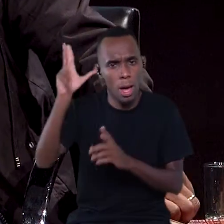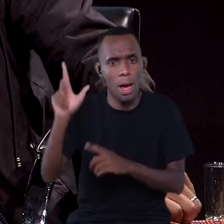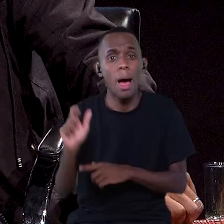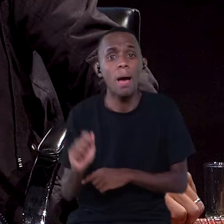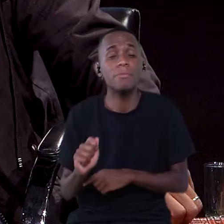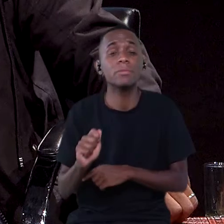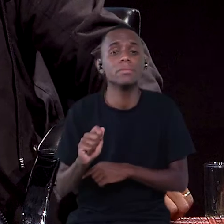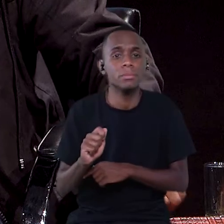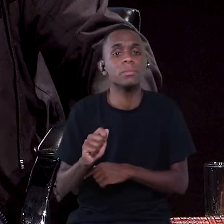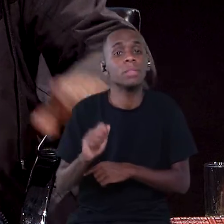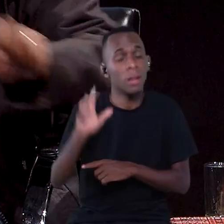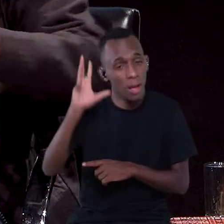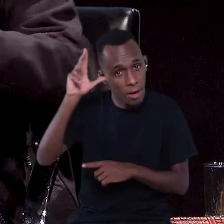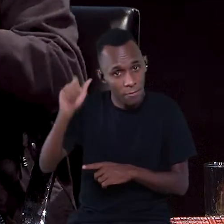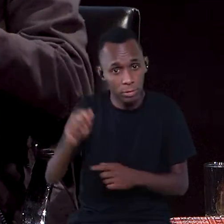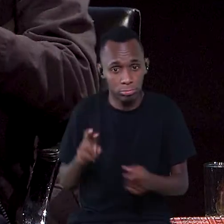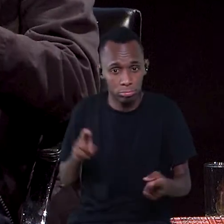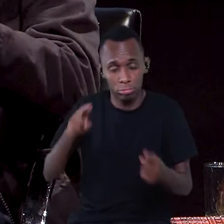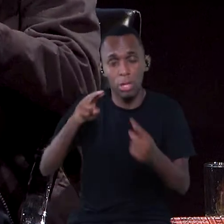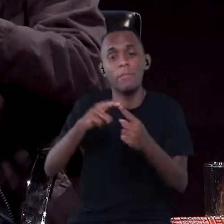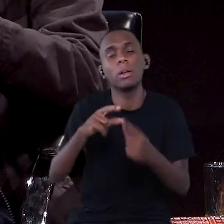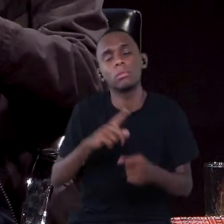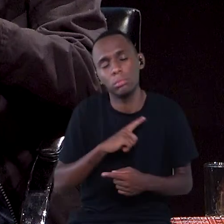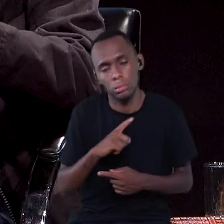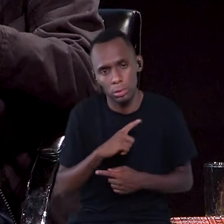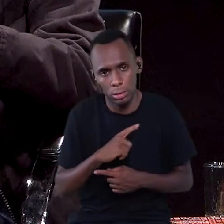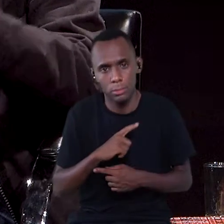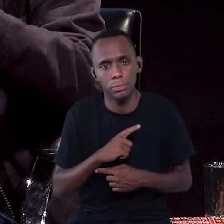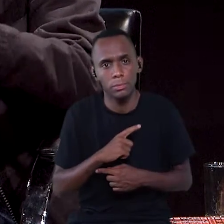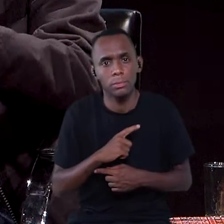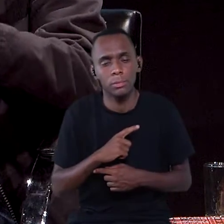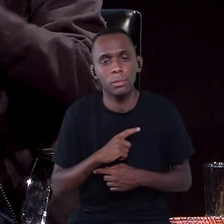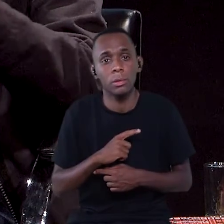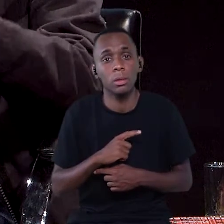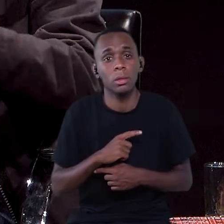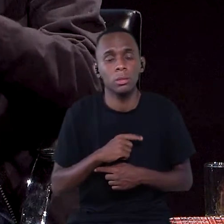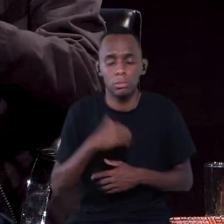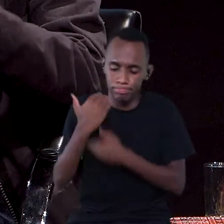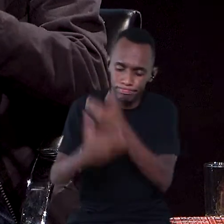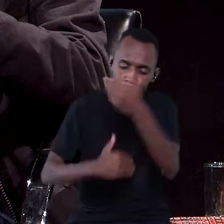sempre essas referências africanas na diáspora, então, num processo de